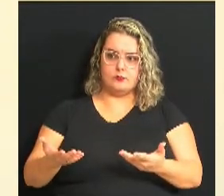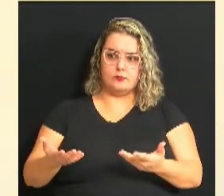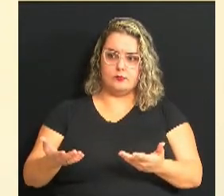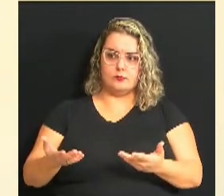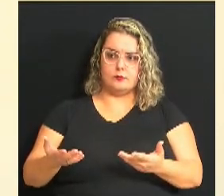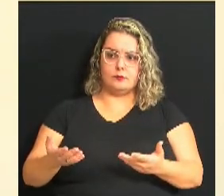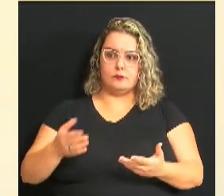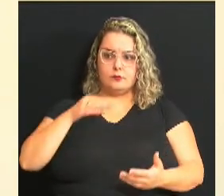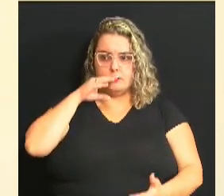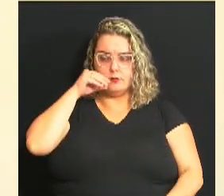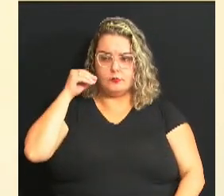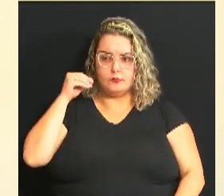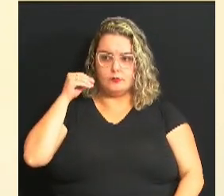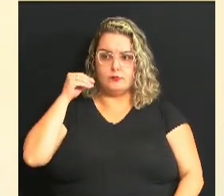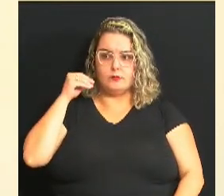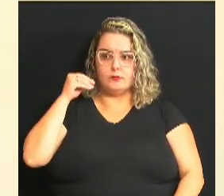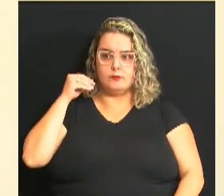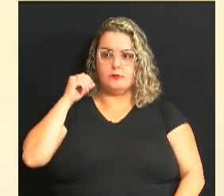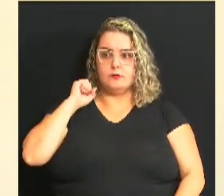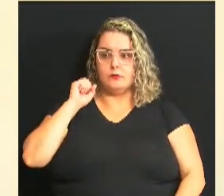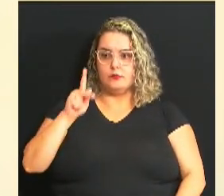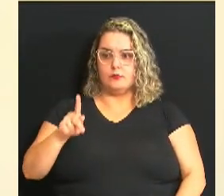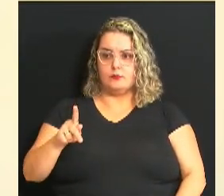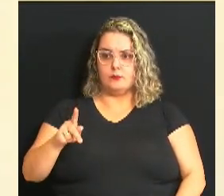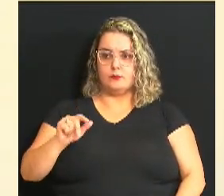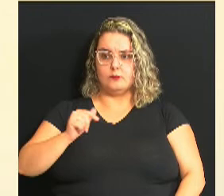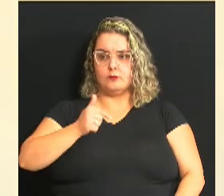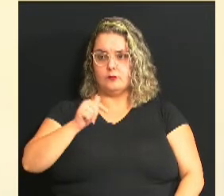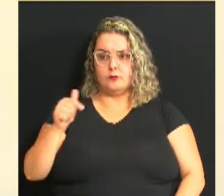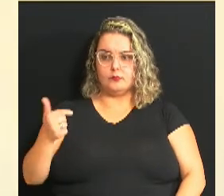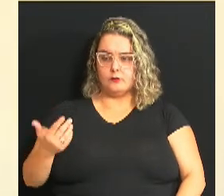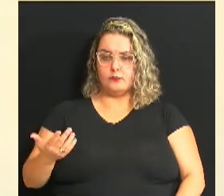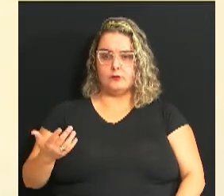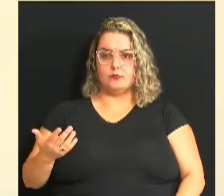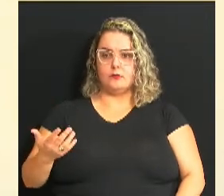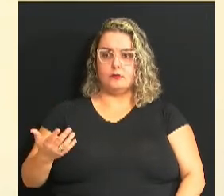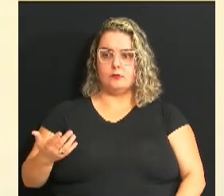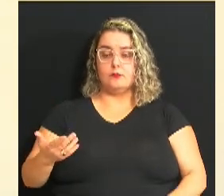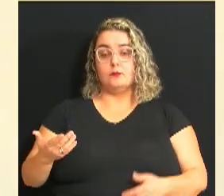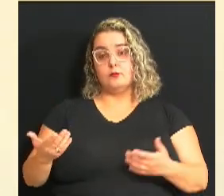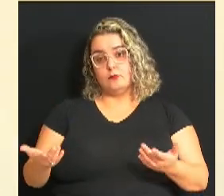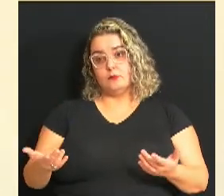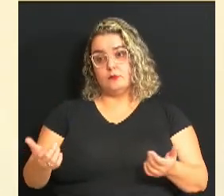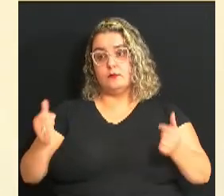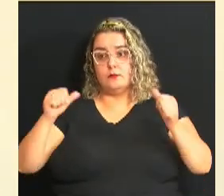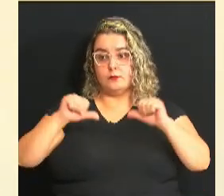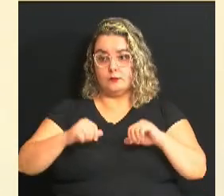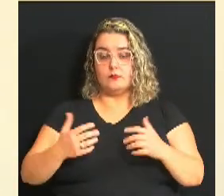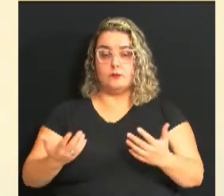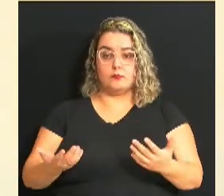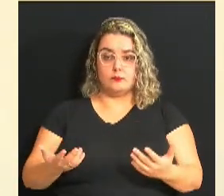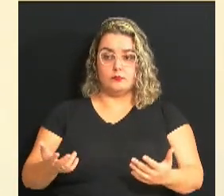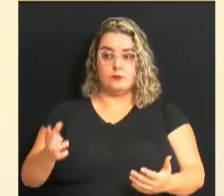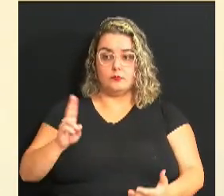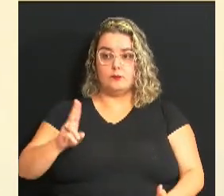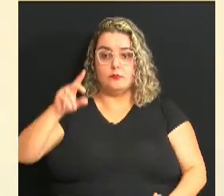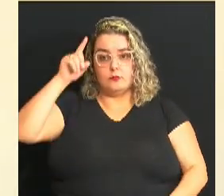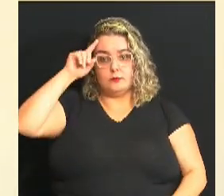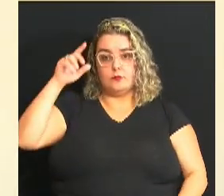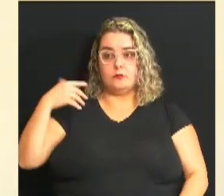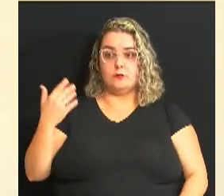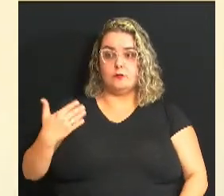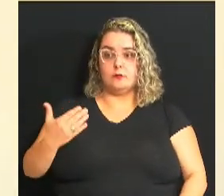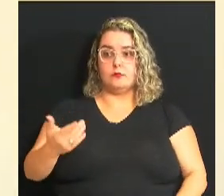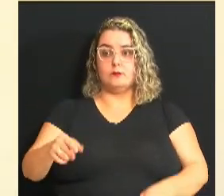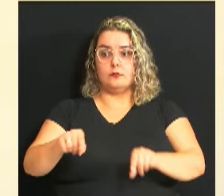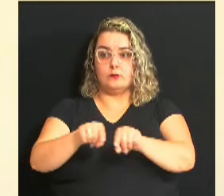foram se aposentando, que não tem, e aí isso prejudica, além de prejudicar o uso cotidiano, isso também